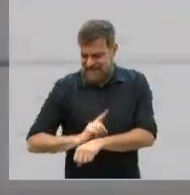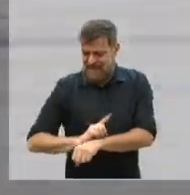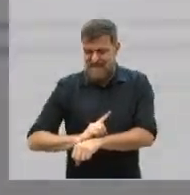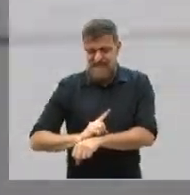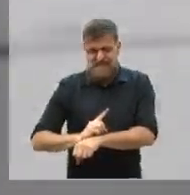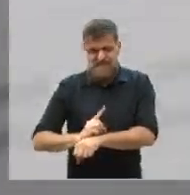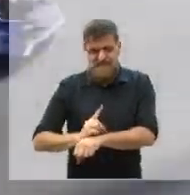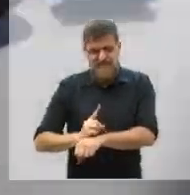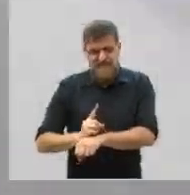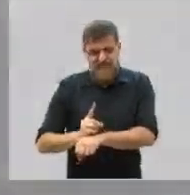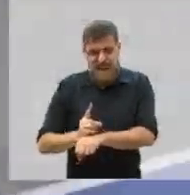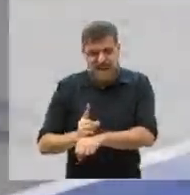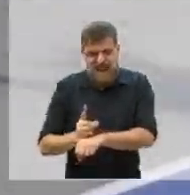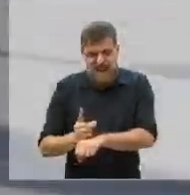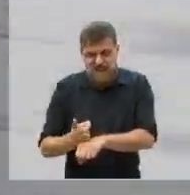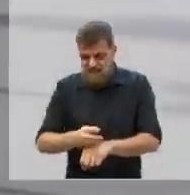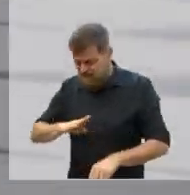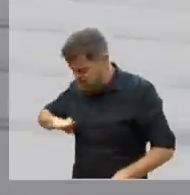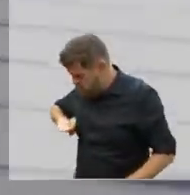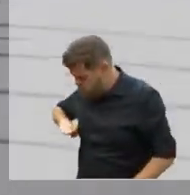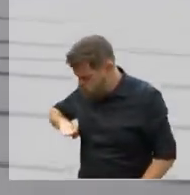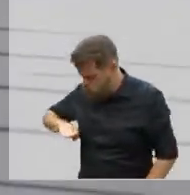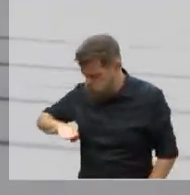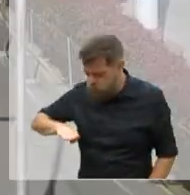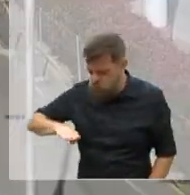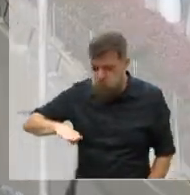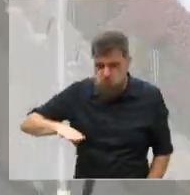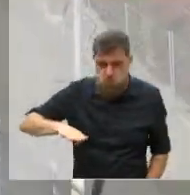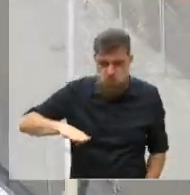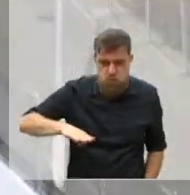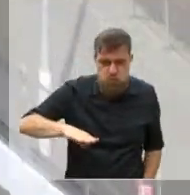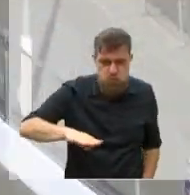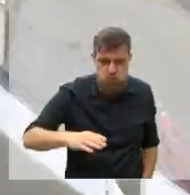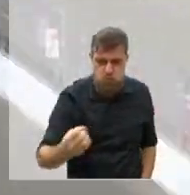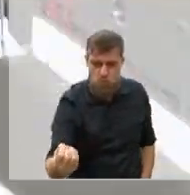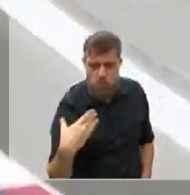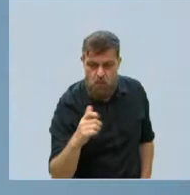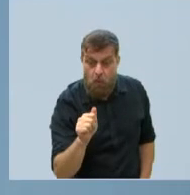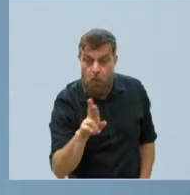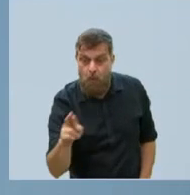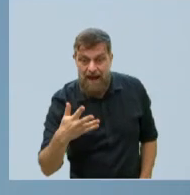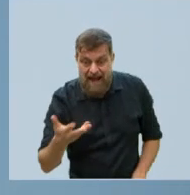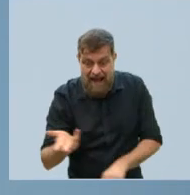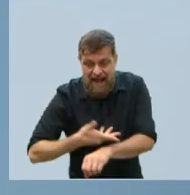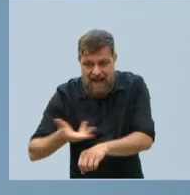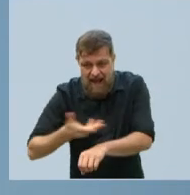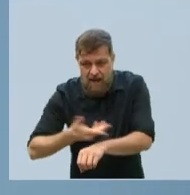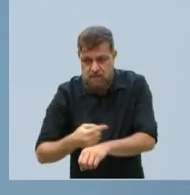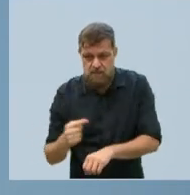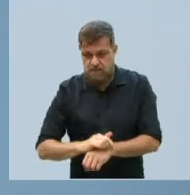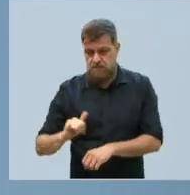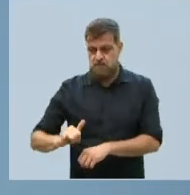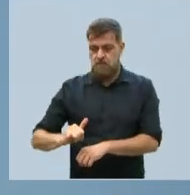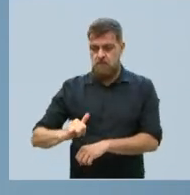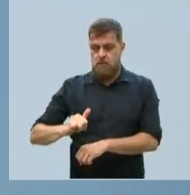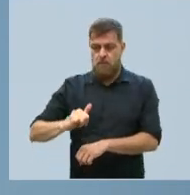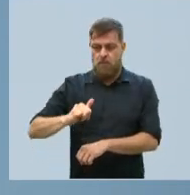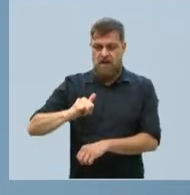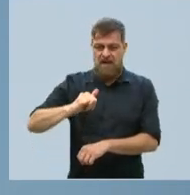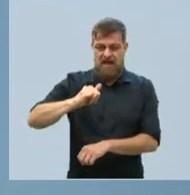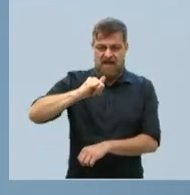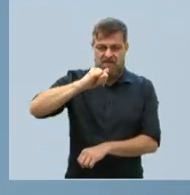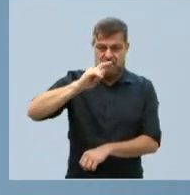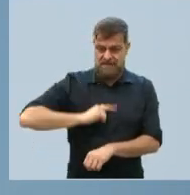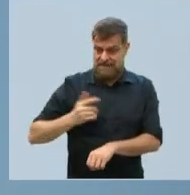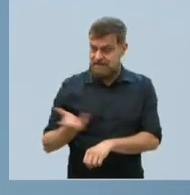A velocidade é alta, ele está atacando o ar, então o ar está passando pelo carro muito rapidamente. Então o avião só consegue voar se tem uma